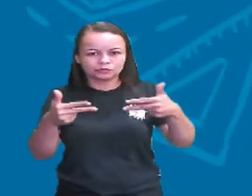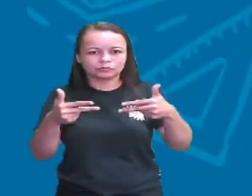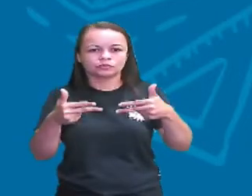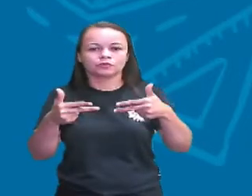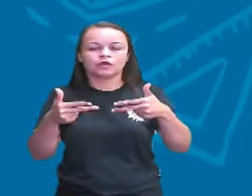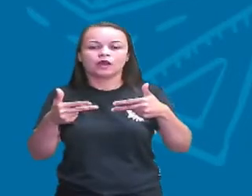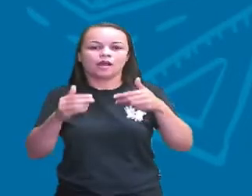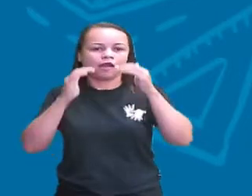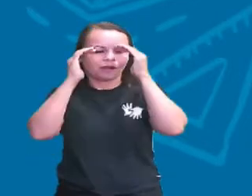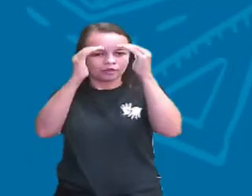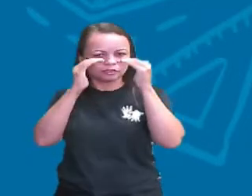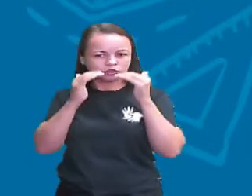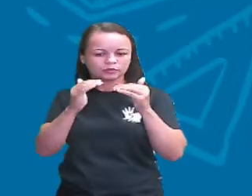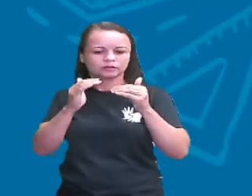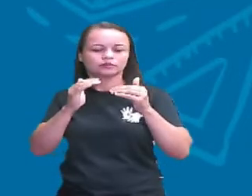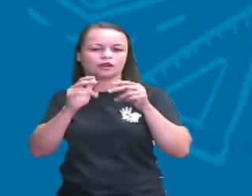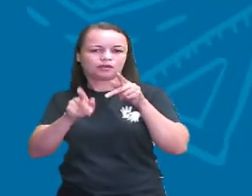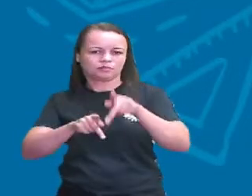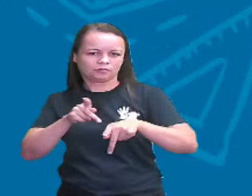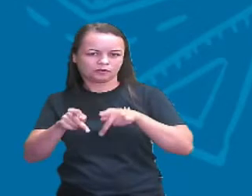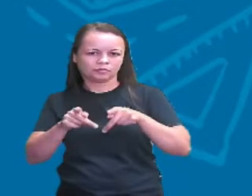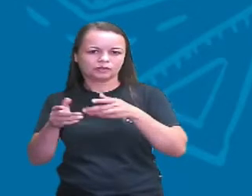a respeitar suas regras.